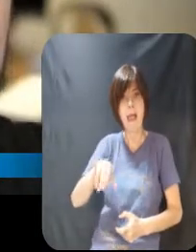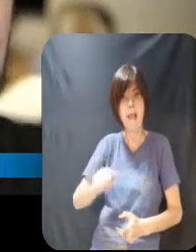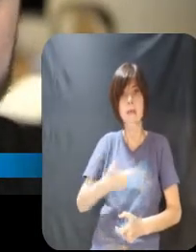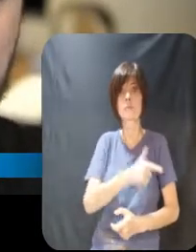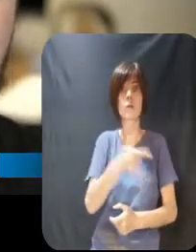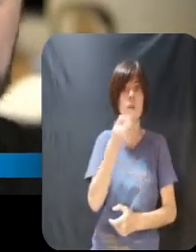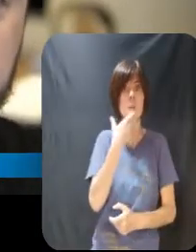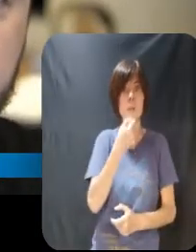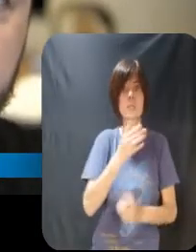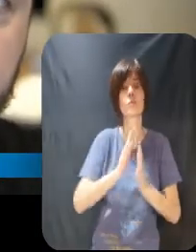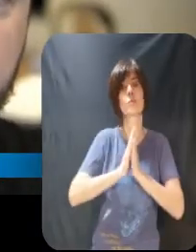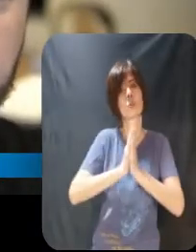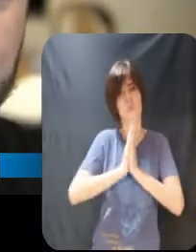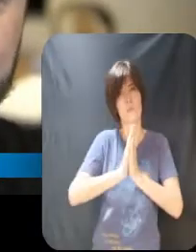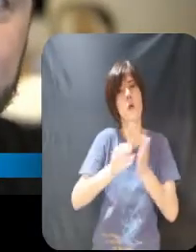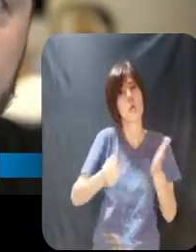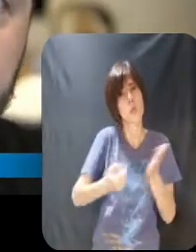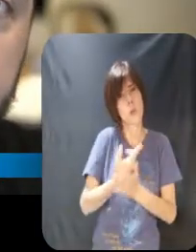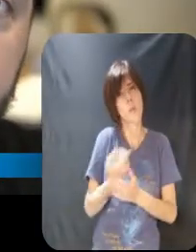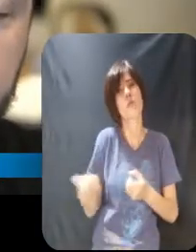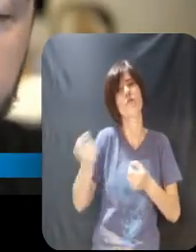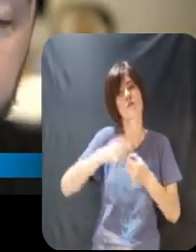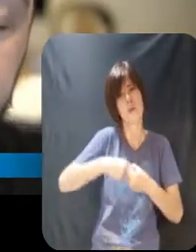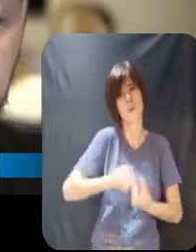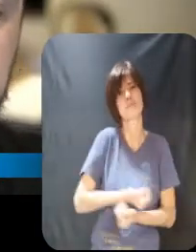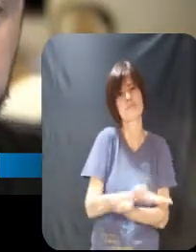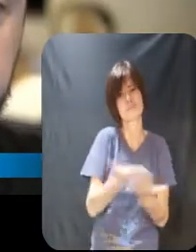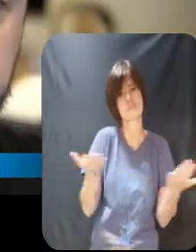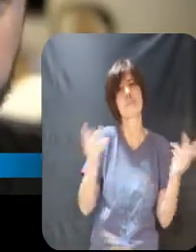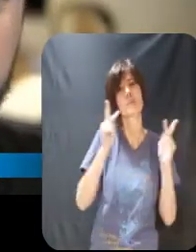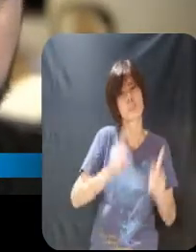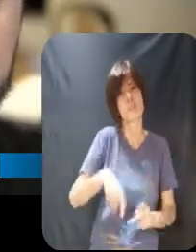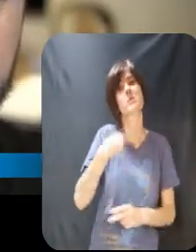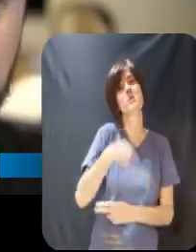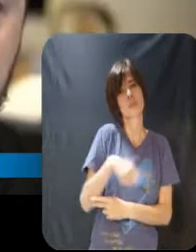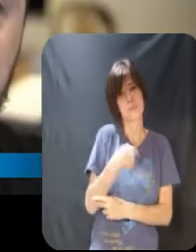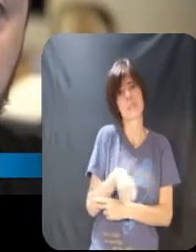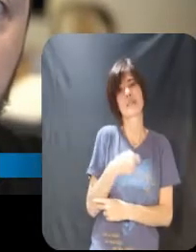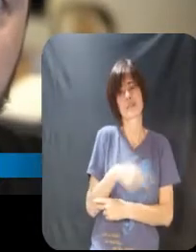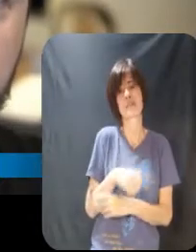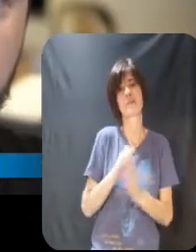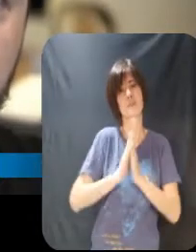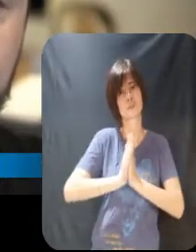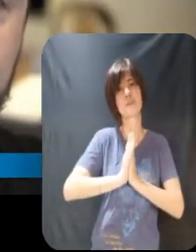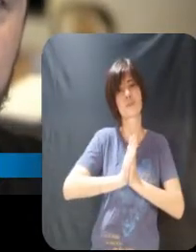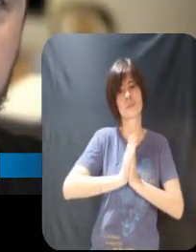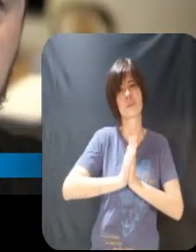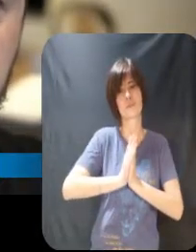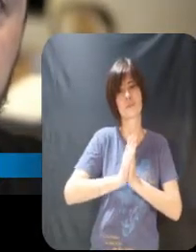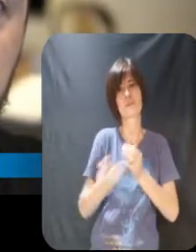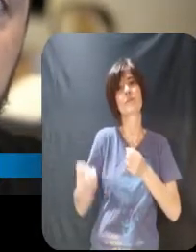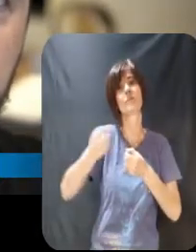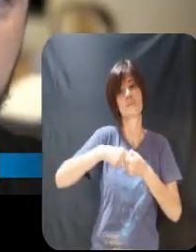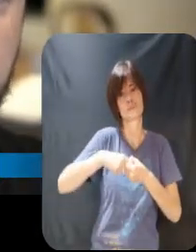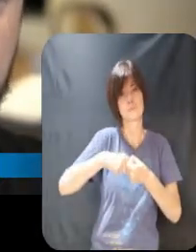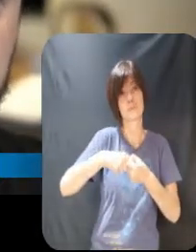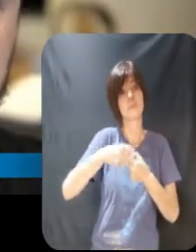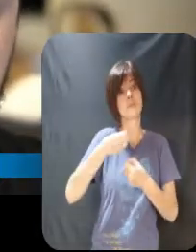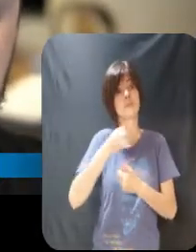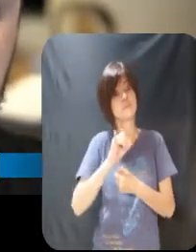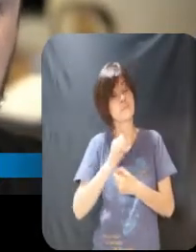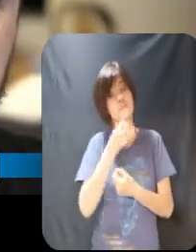e tem gente que depende disso, precisando desse remédio. Mas se ela funcionar, ela vai ser distribuída primeiro